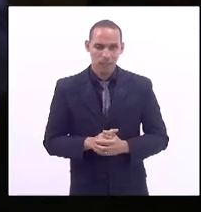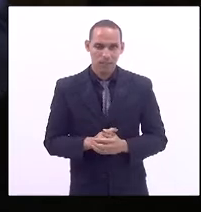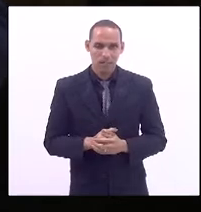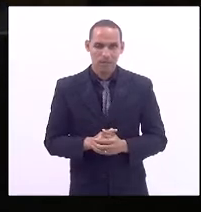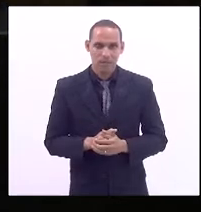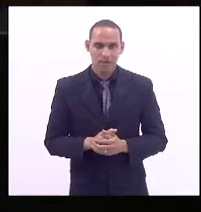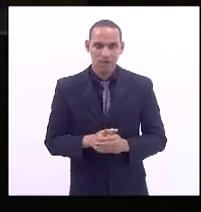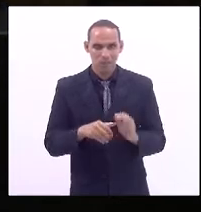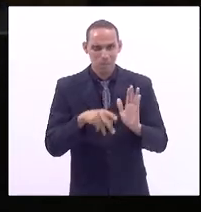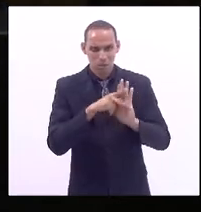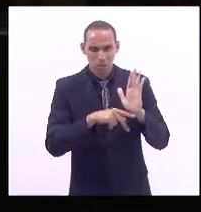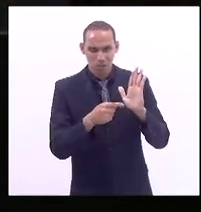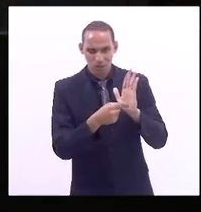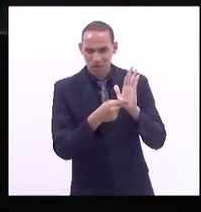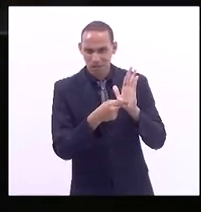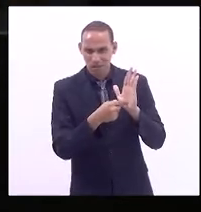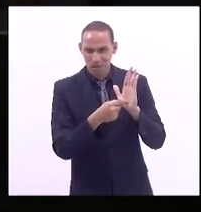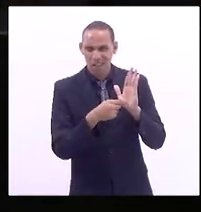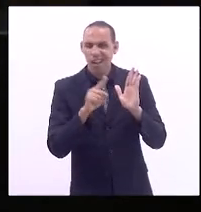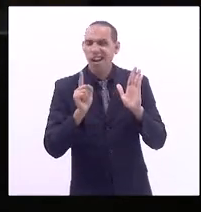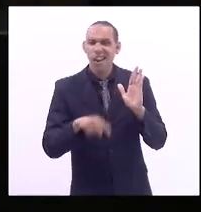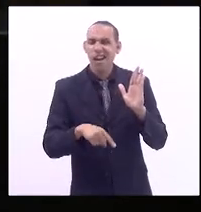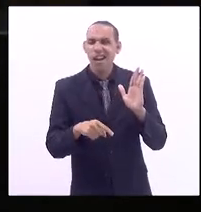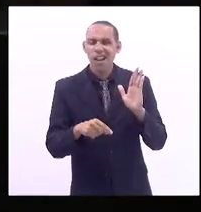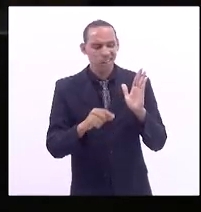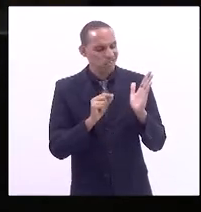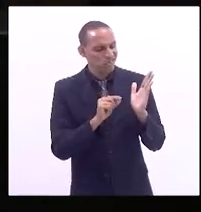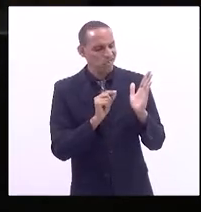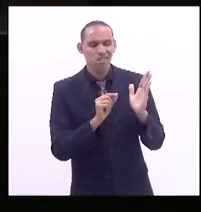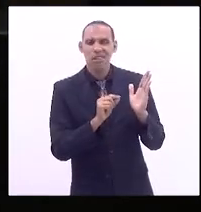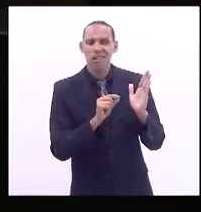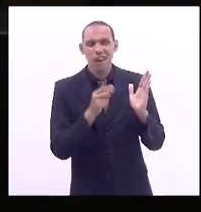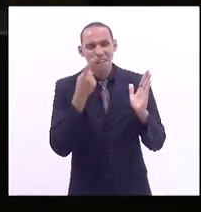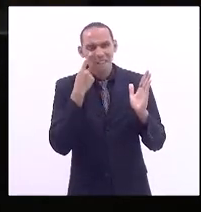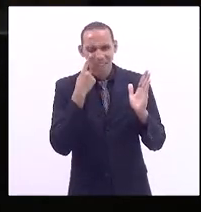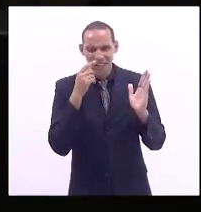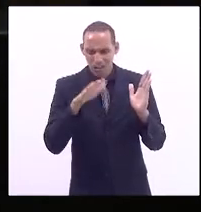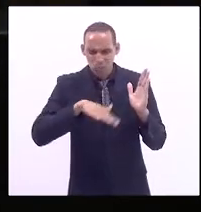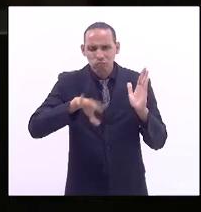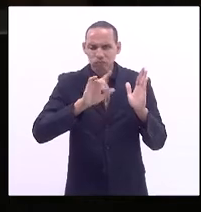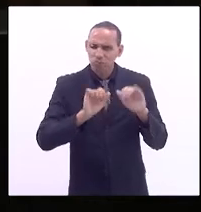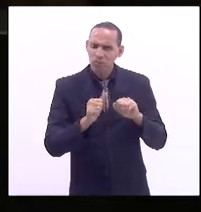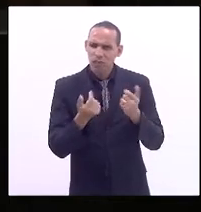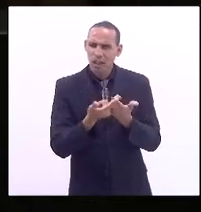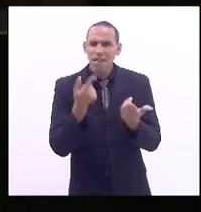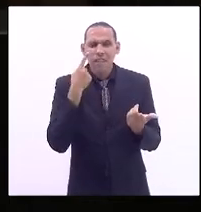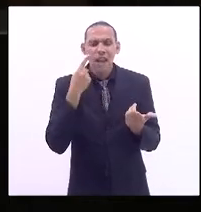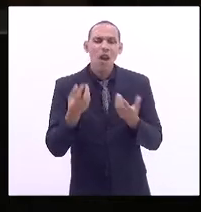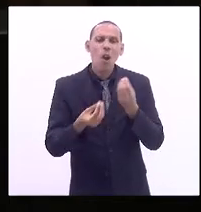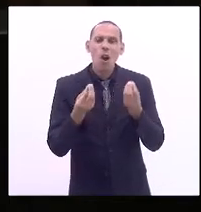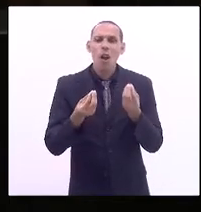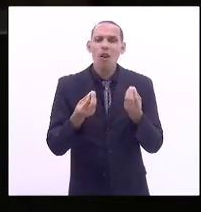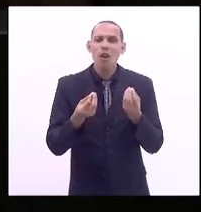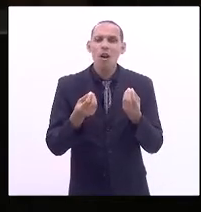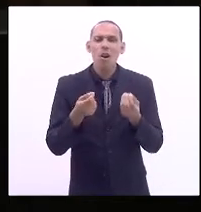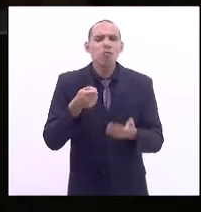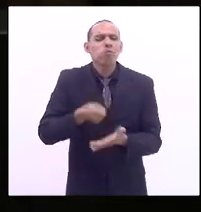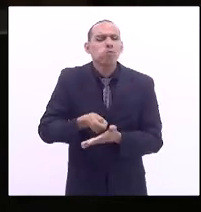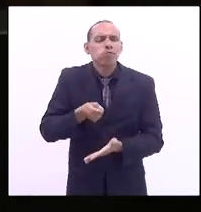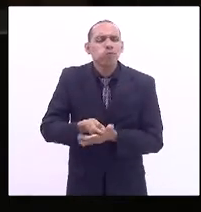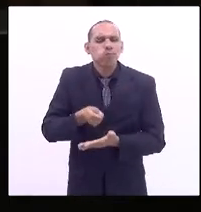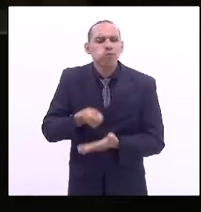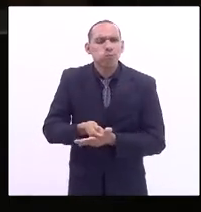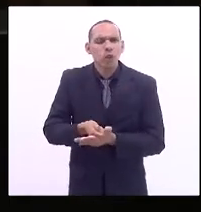e esse projeto é um projeto que deve ser visto por esta assembleia e dirige